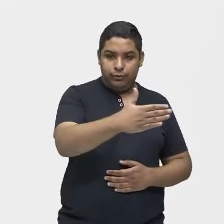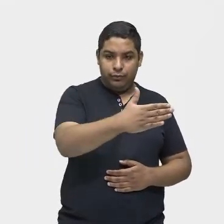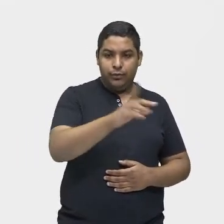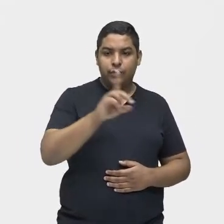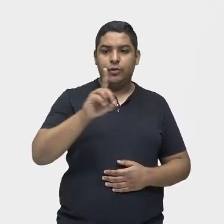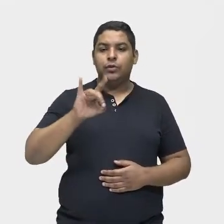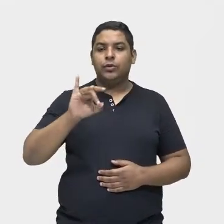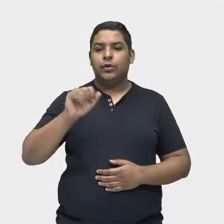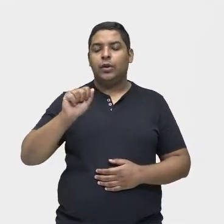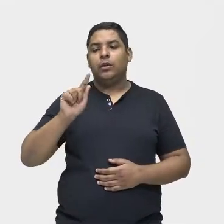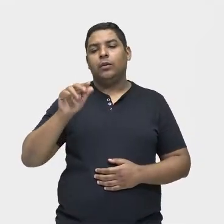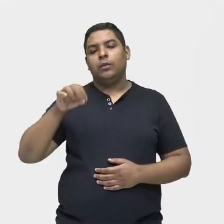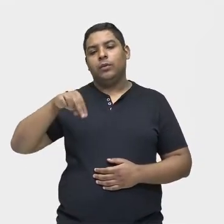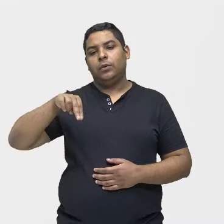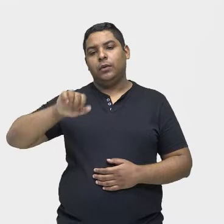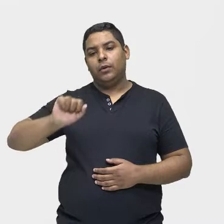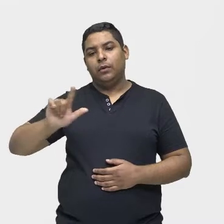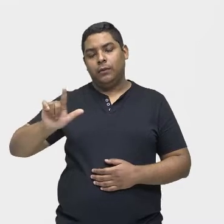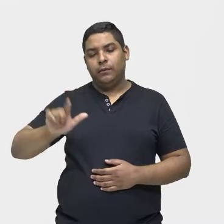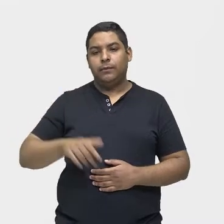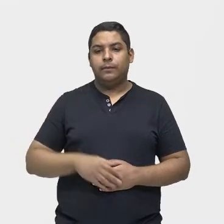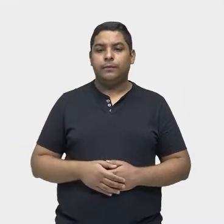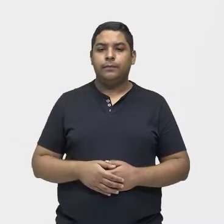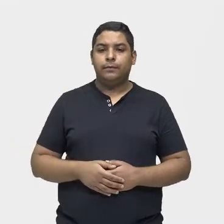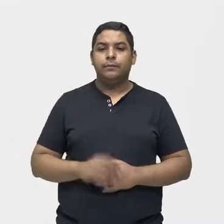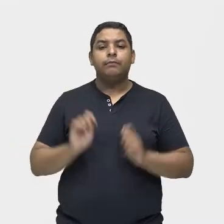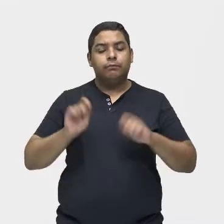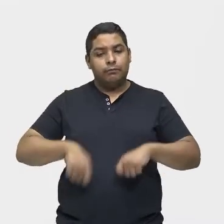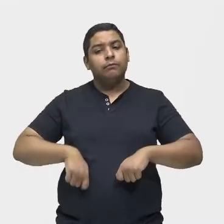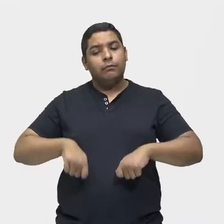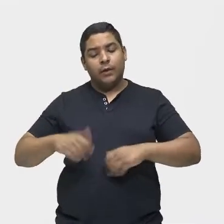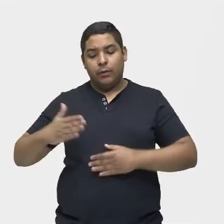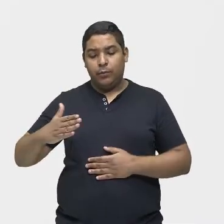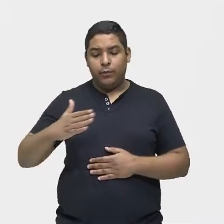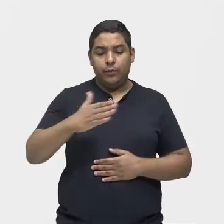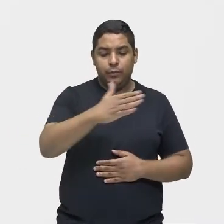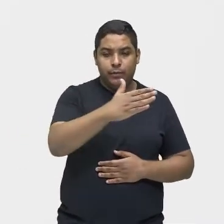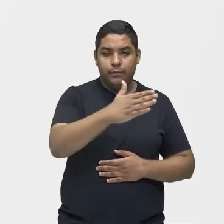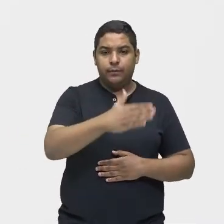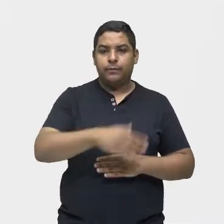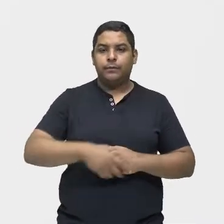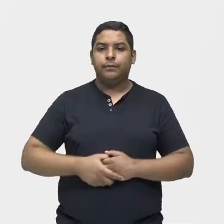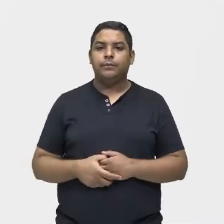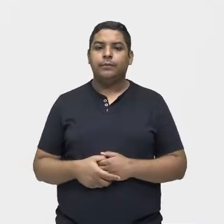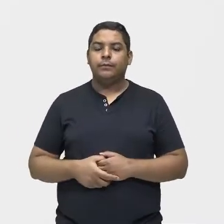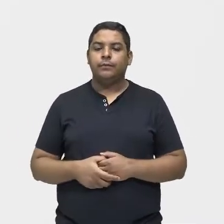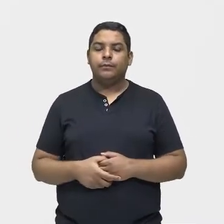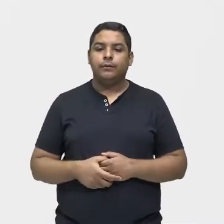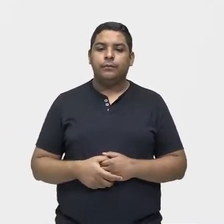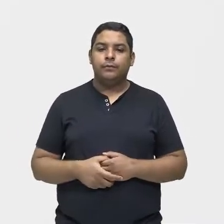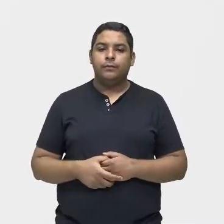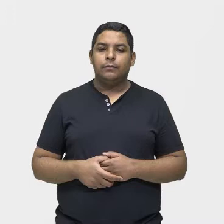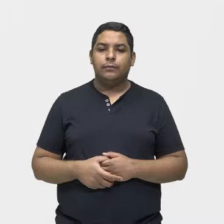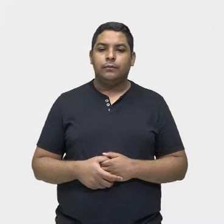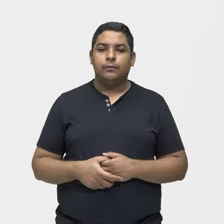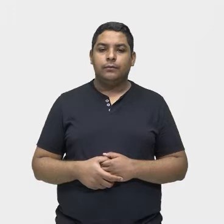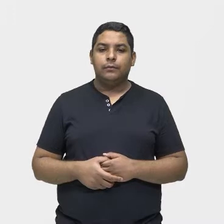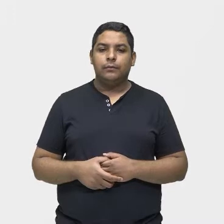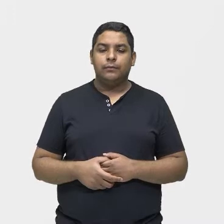a direção da trajetória dele, que é possível de fazer nesta posição. Ok? Agora vamos